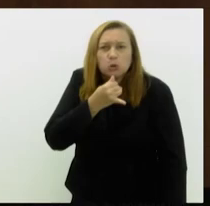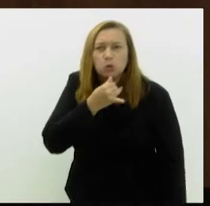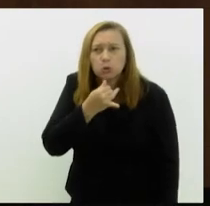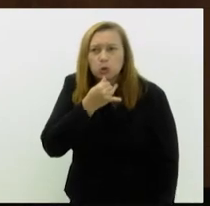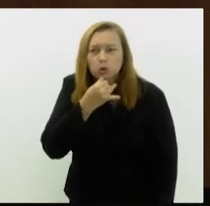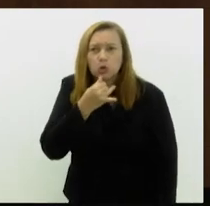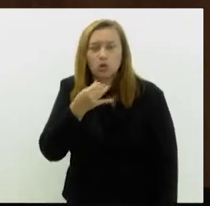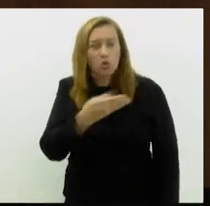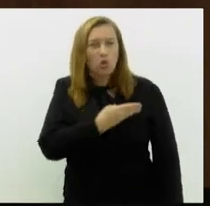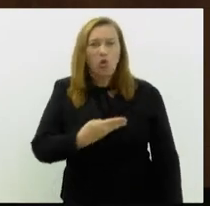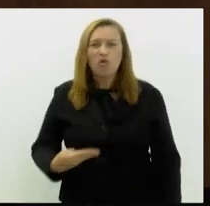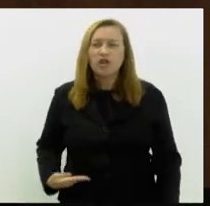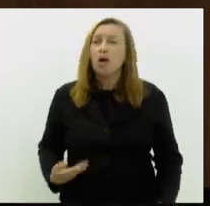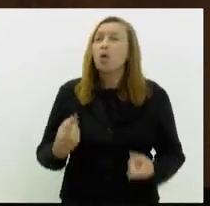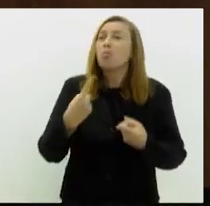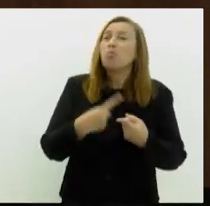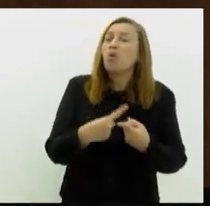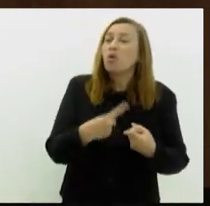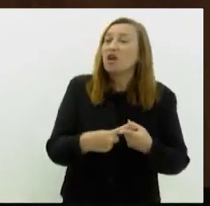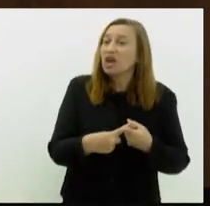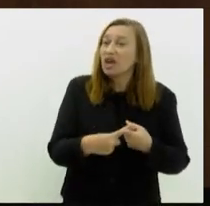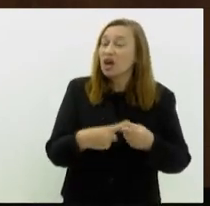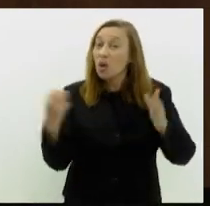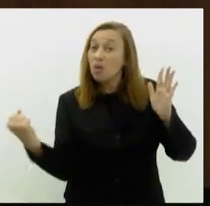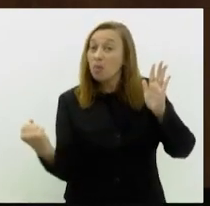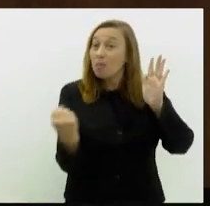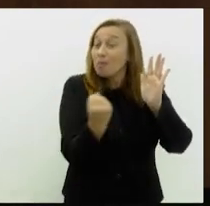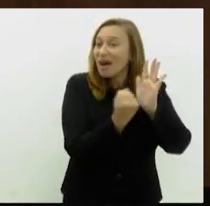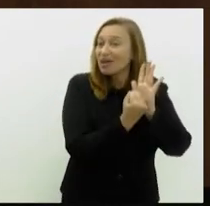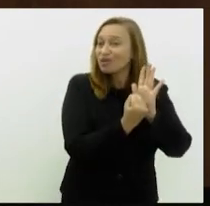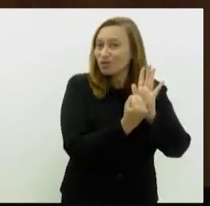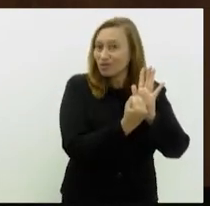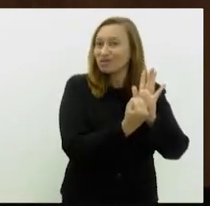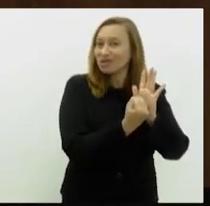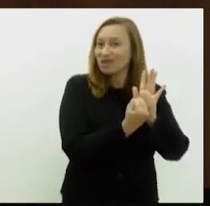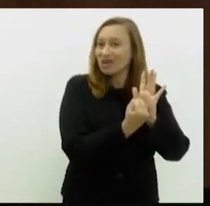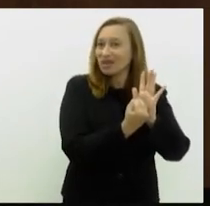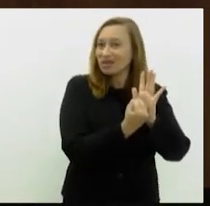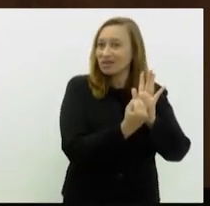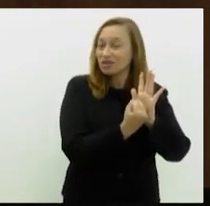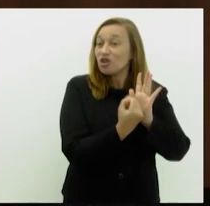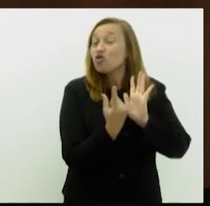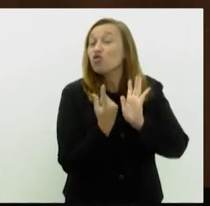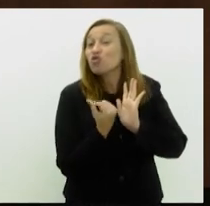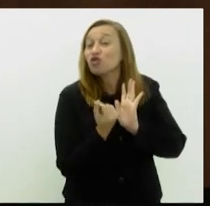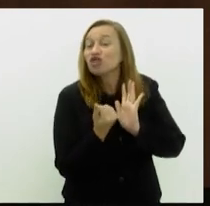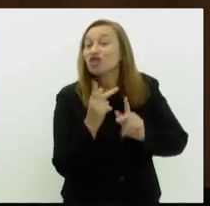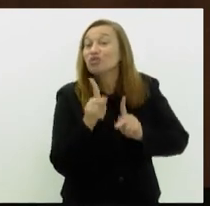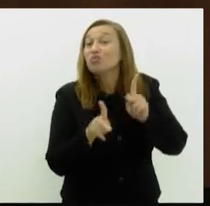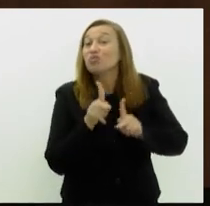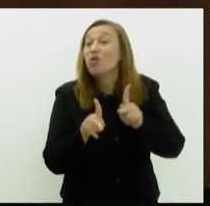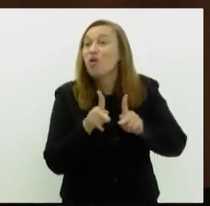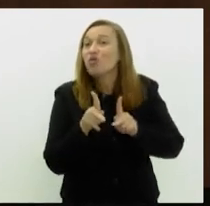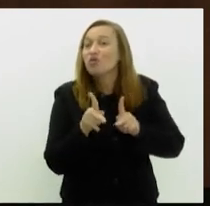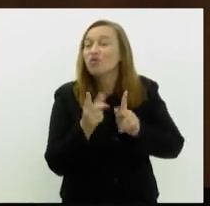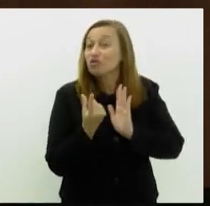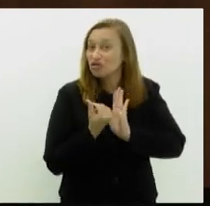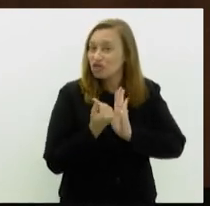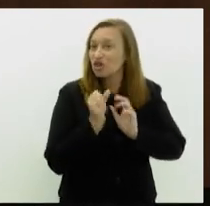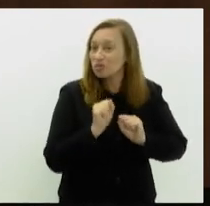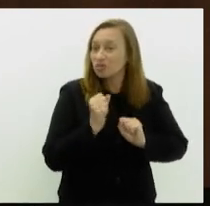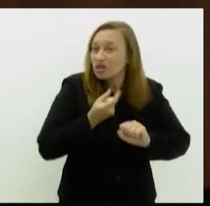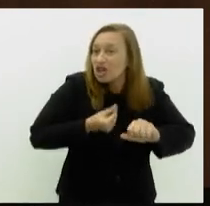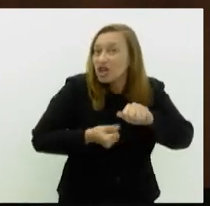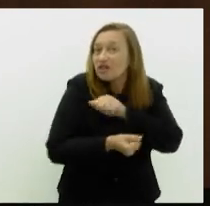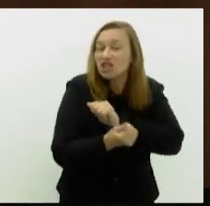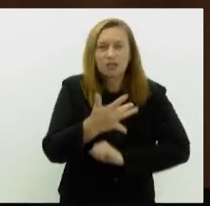com os governantes, porque foram esse evento foi patrocinado com dinheiro público, dinheiro esse que poderia estar sendo investido